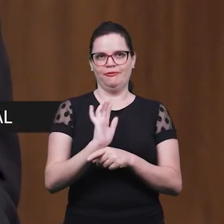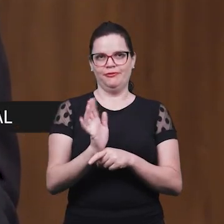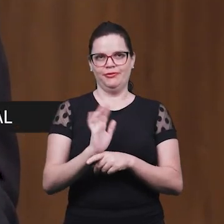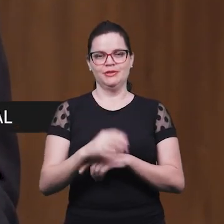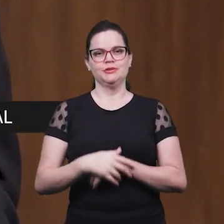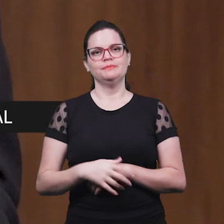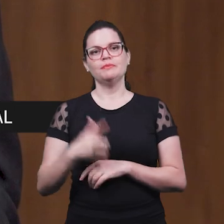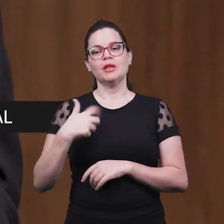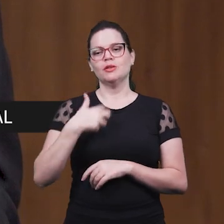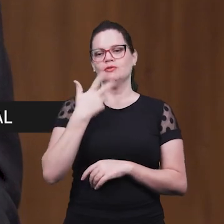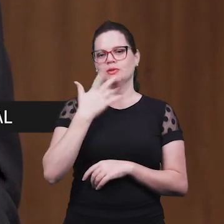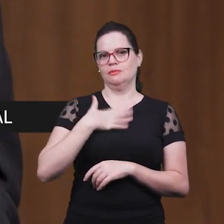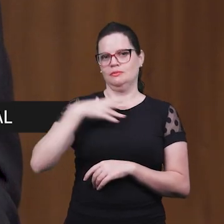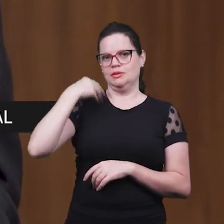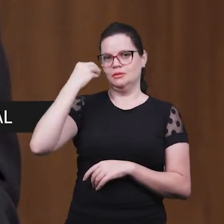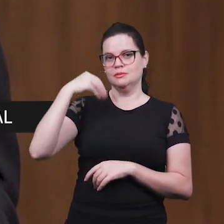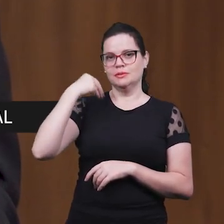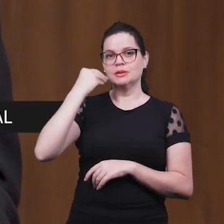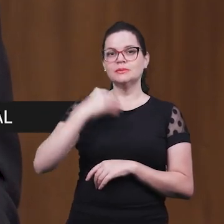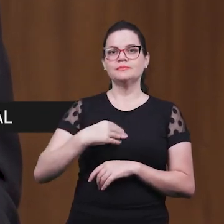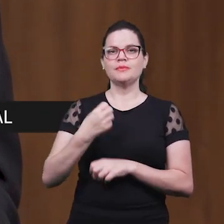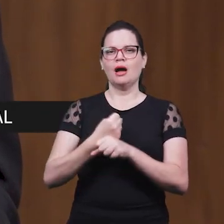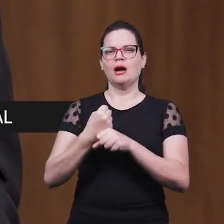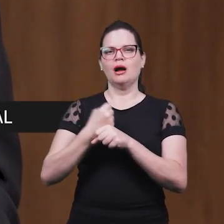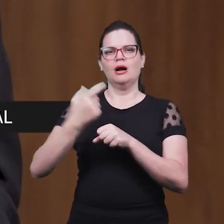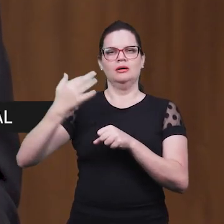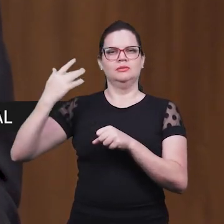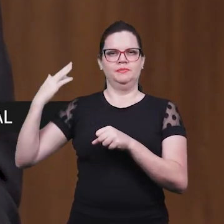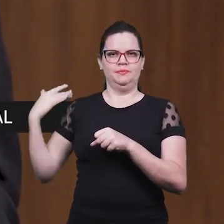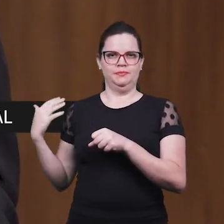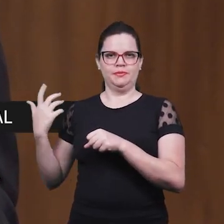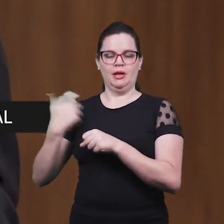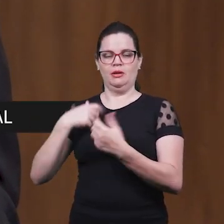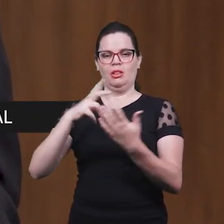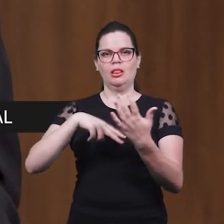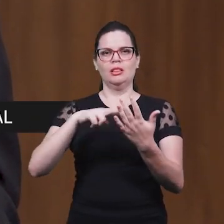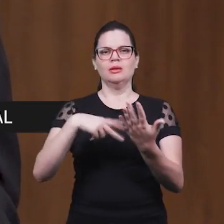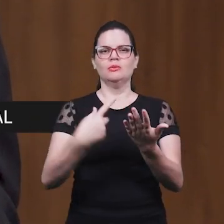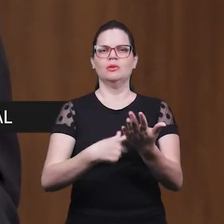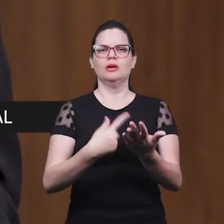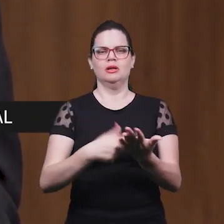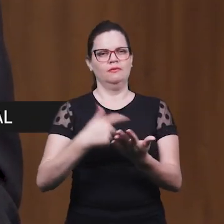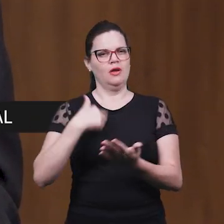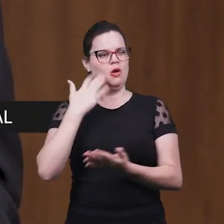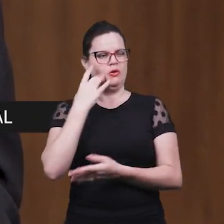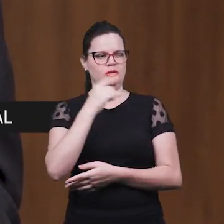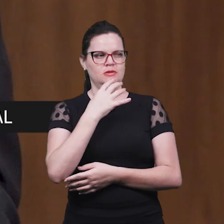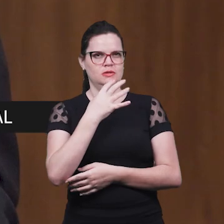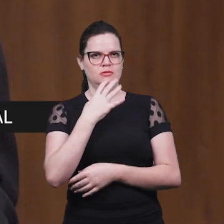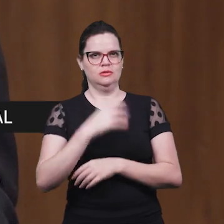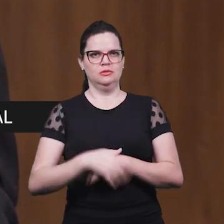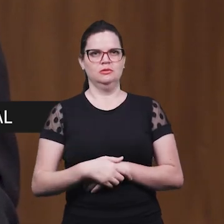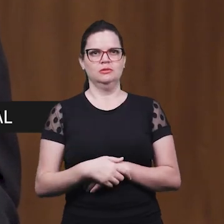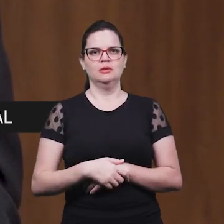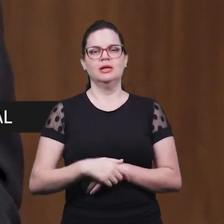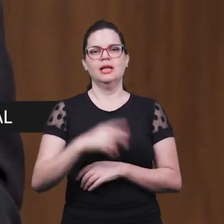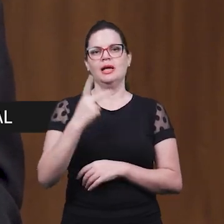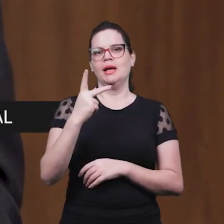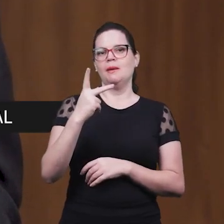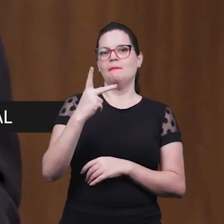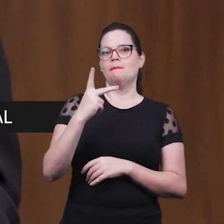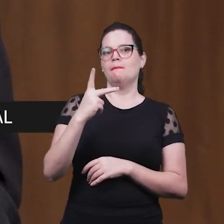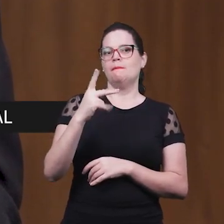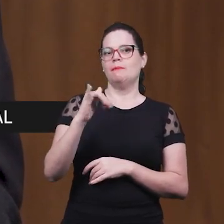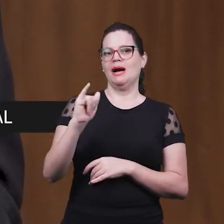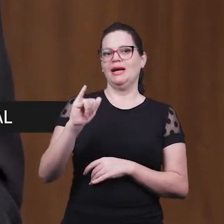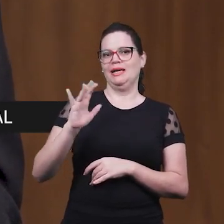minha experiência aqui, né? Alguns anos atrás, eu li um livro, acho que por certo você conhece, Pai Rico, Pai Pobre,